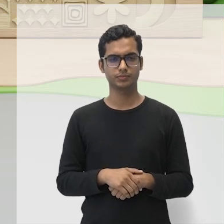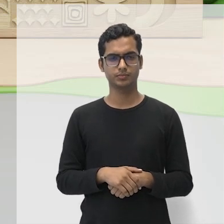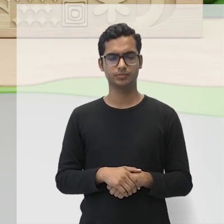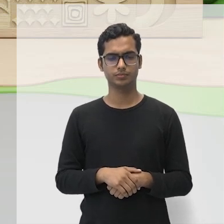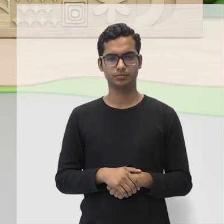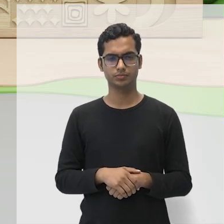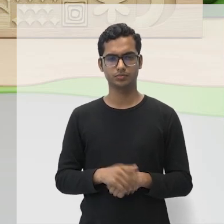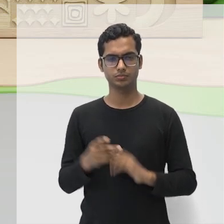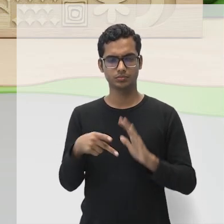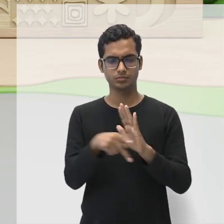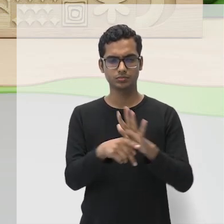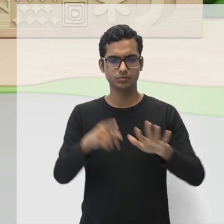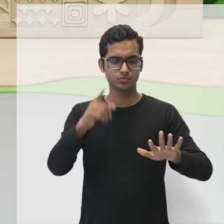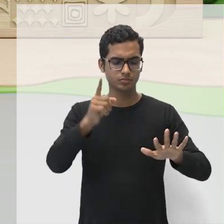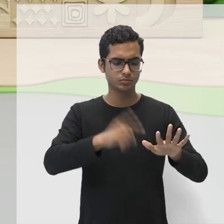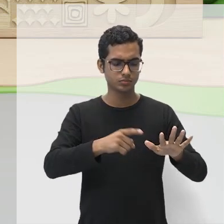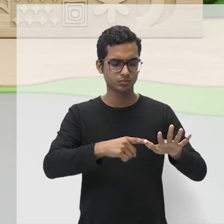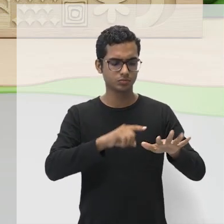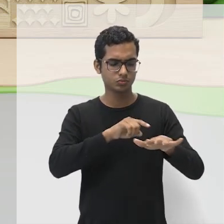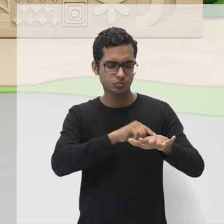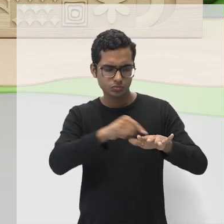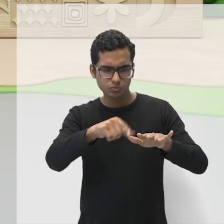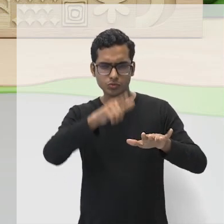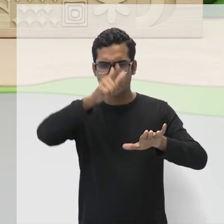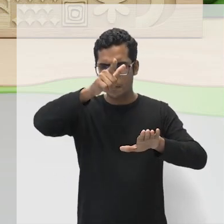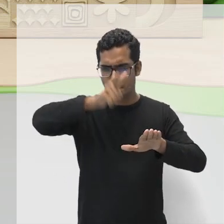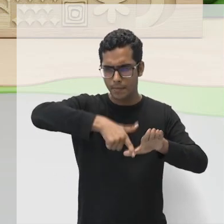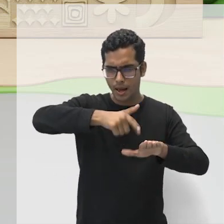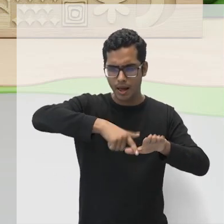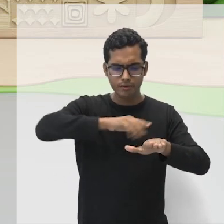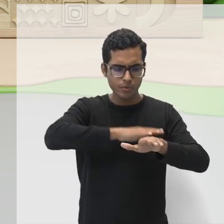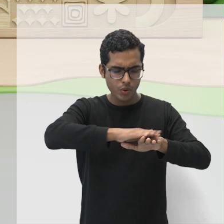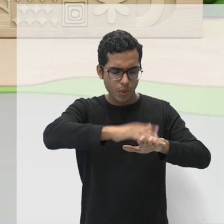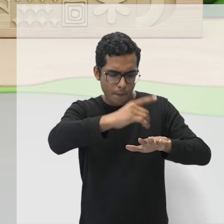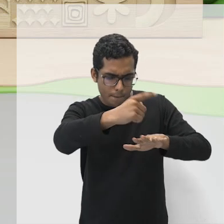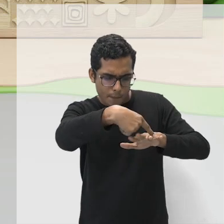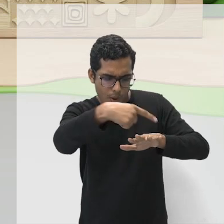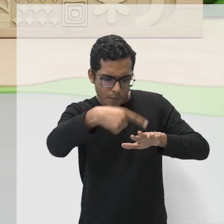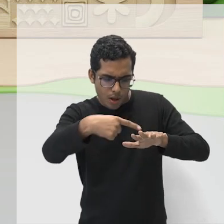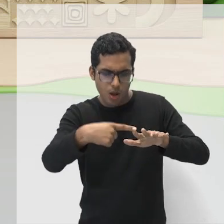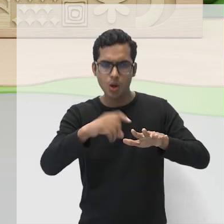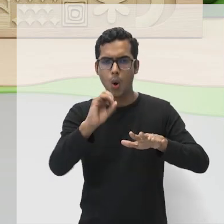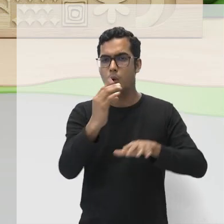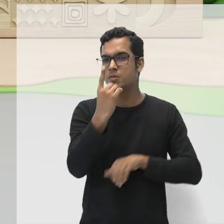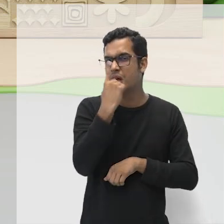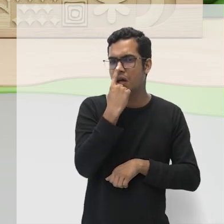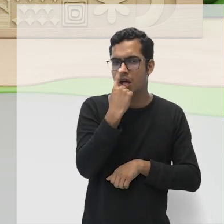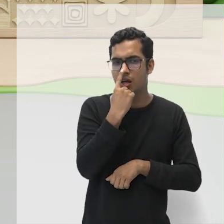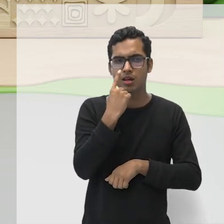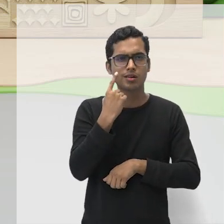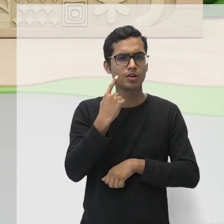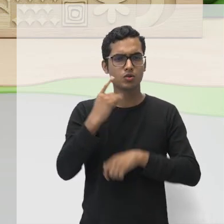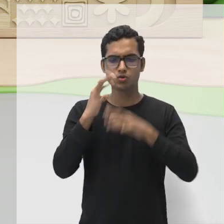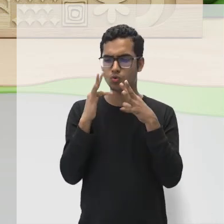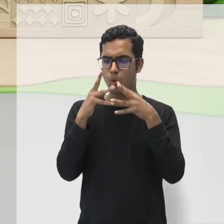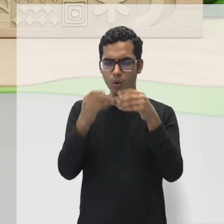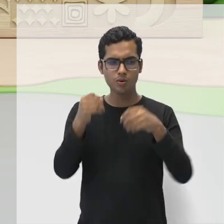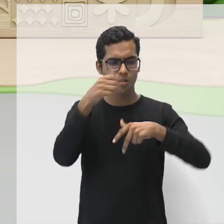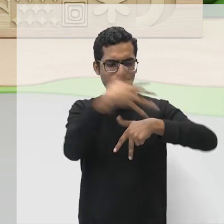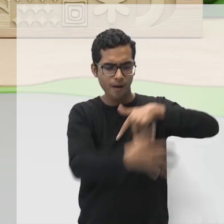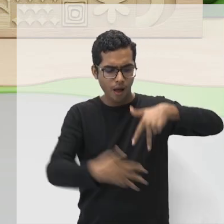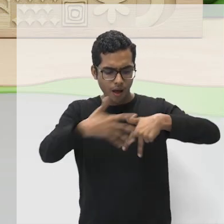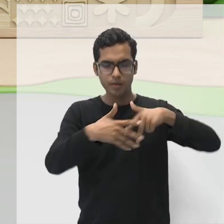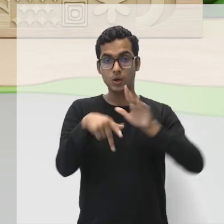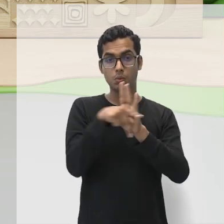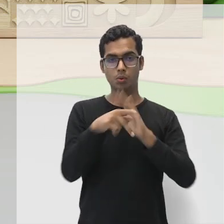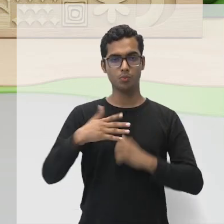pontinha do dedão da mão, do dedão do pé, né? A ponta do nariz. Eles vão fazer essas ramificações ao longo do